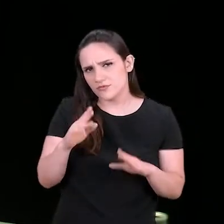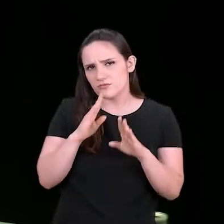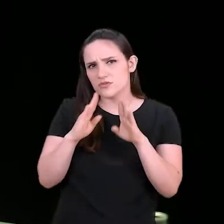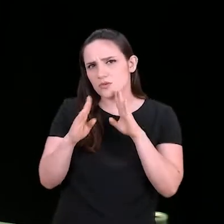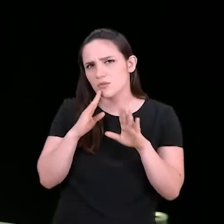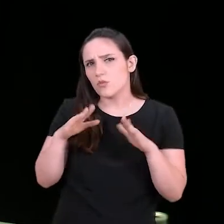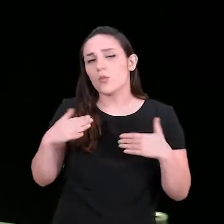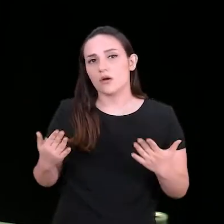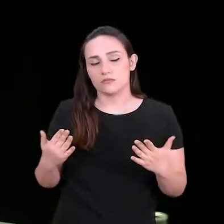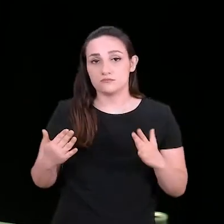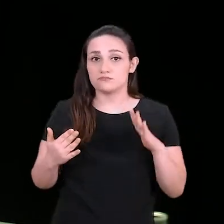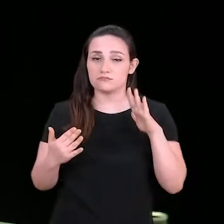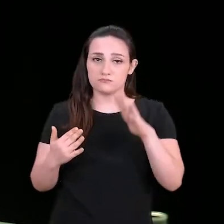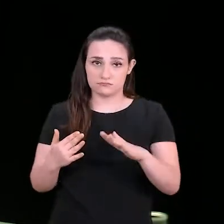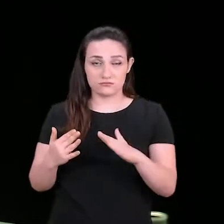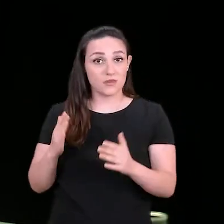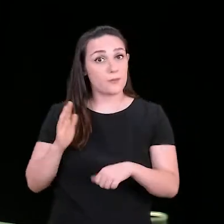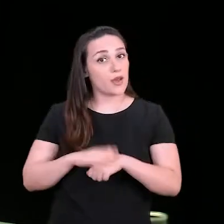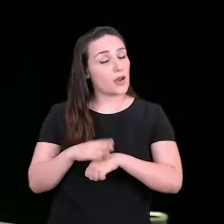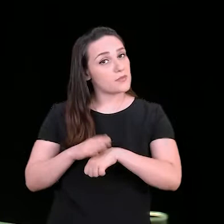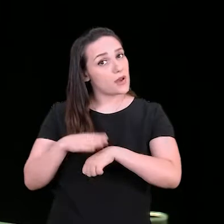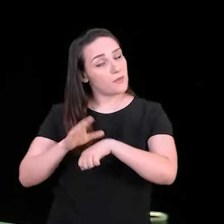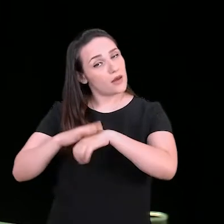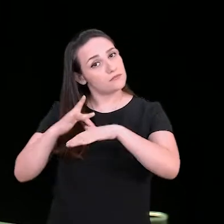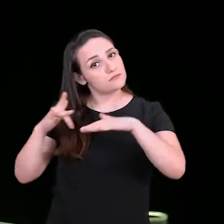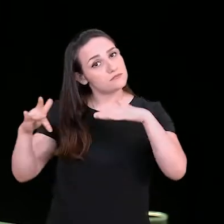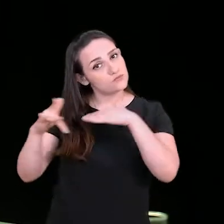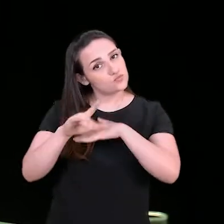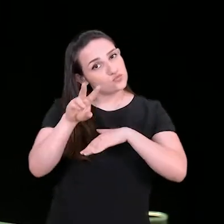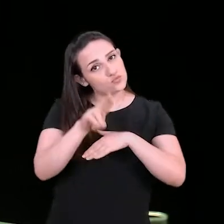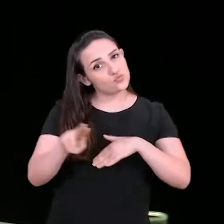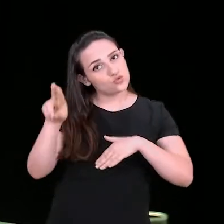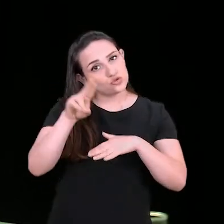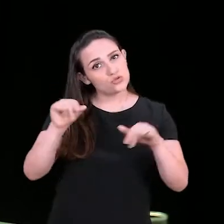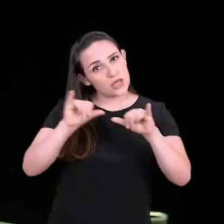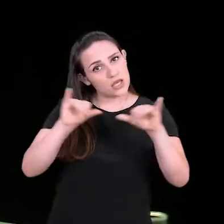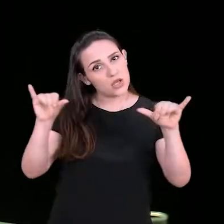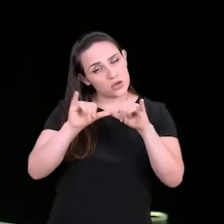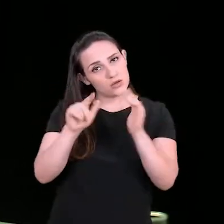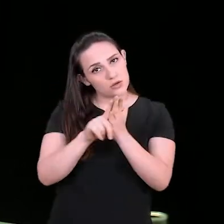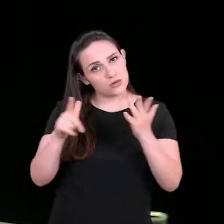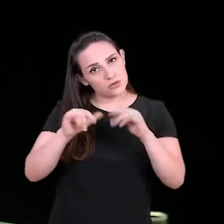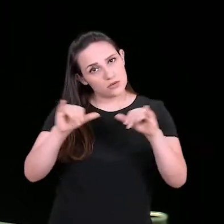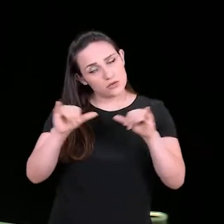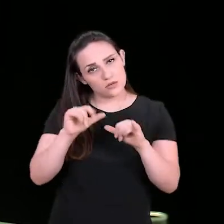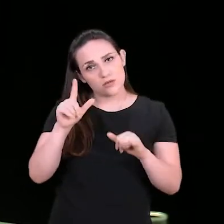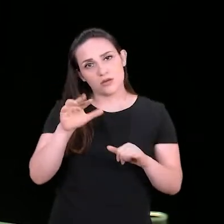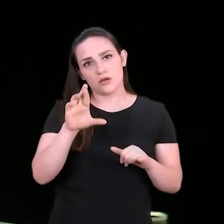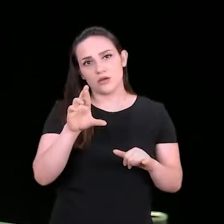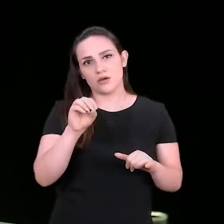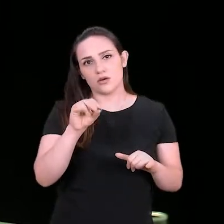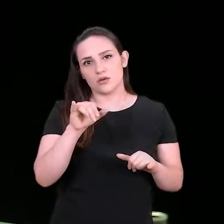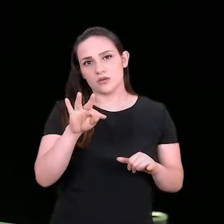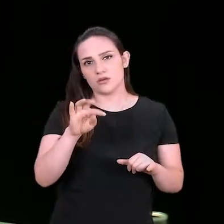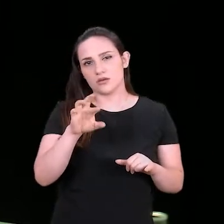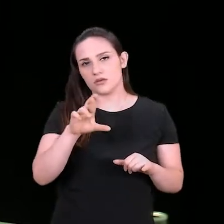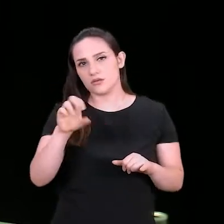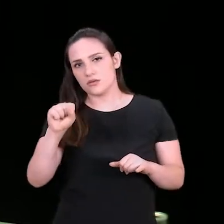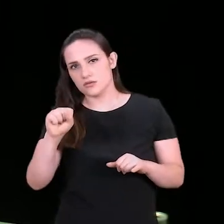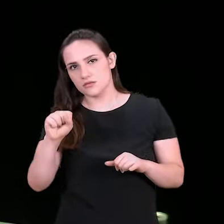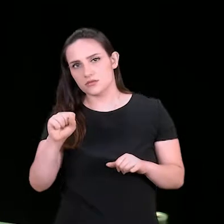mesmo no Facebook. É crescente o uso das plataformas digitais para o consumo de notícias em vídeo. Segundo a